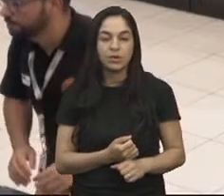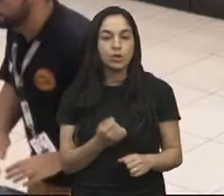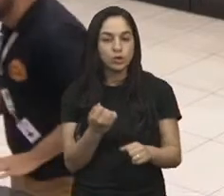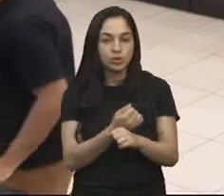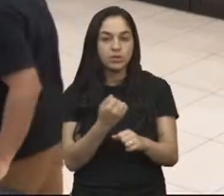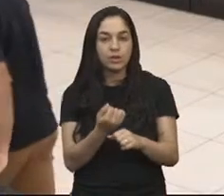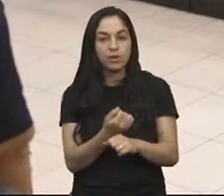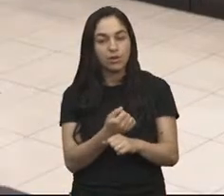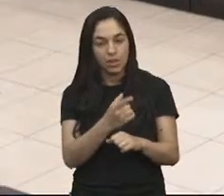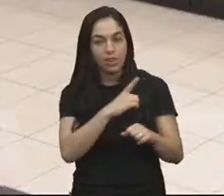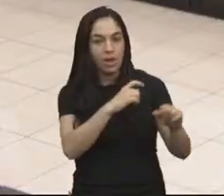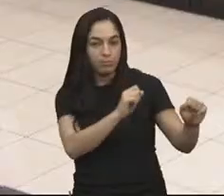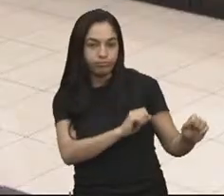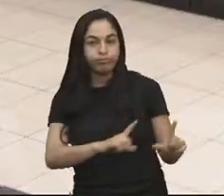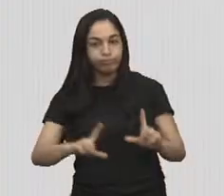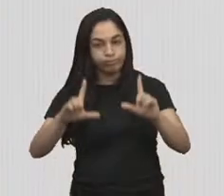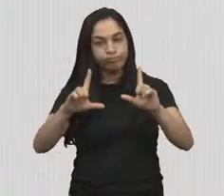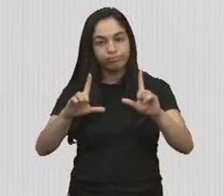Você vai colocar o slide?